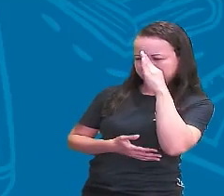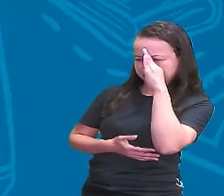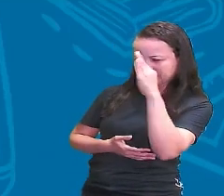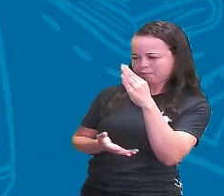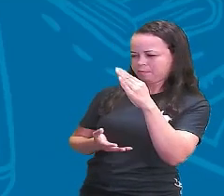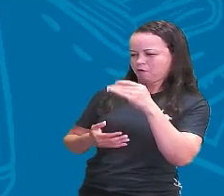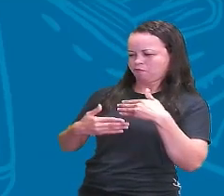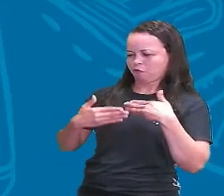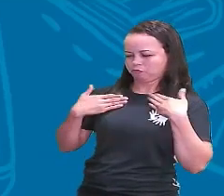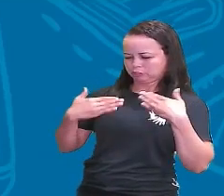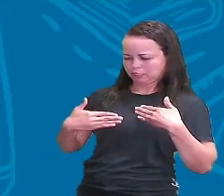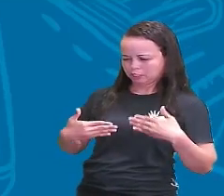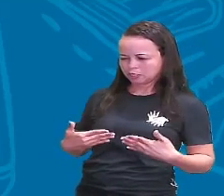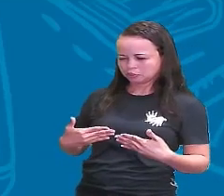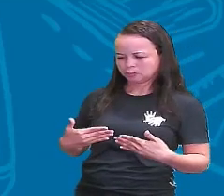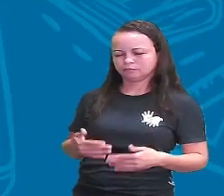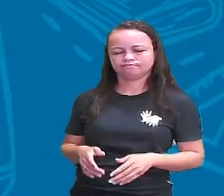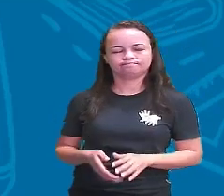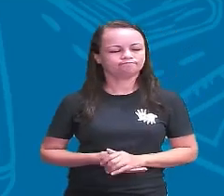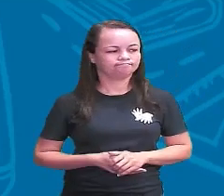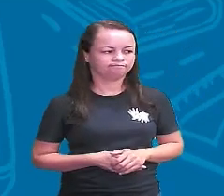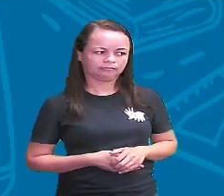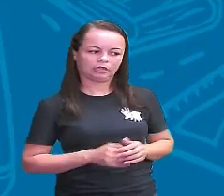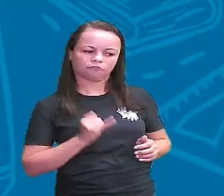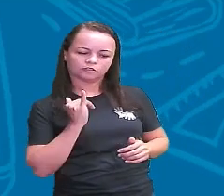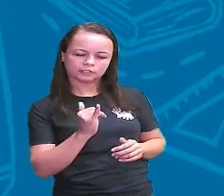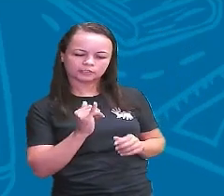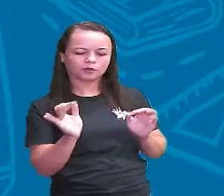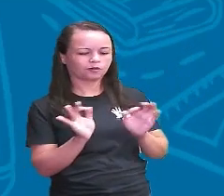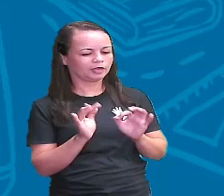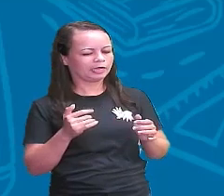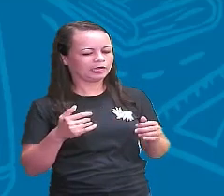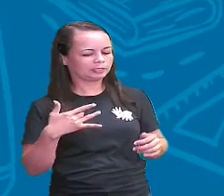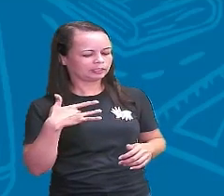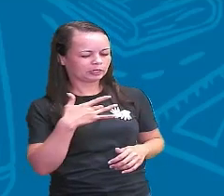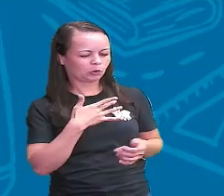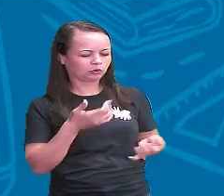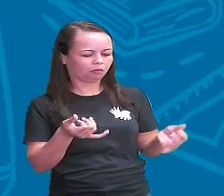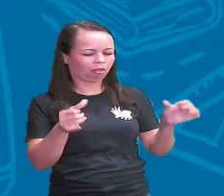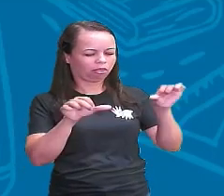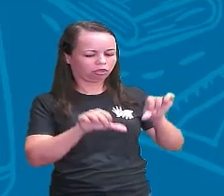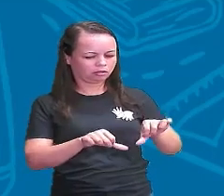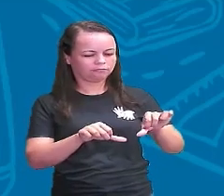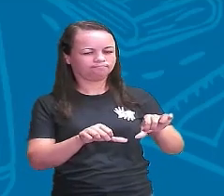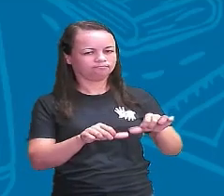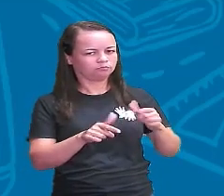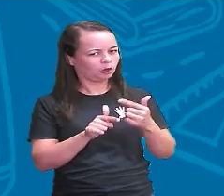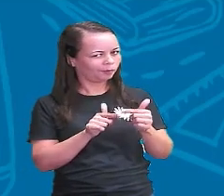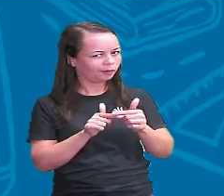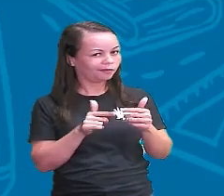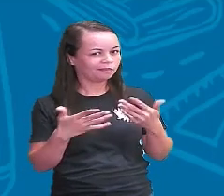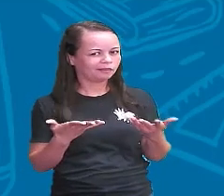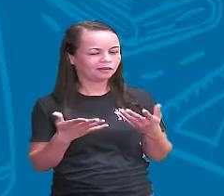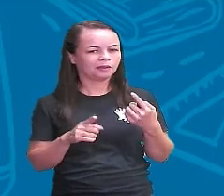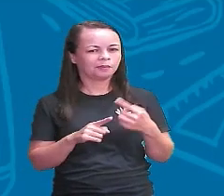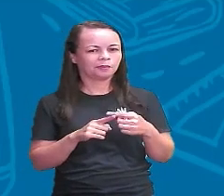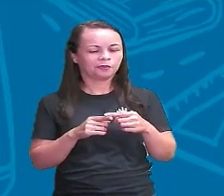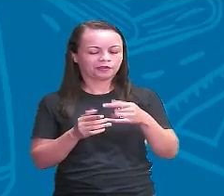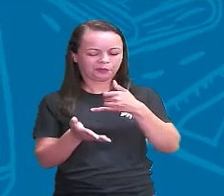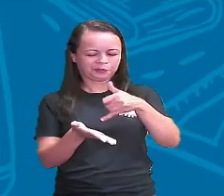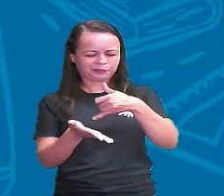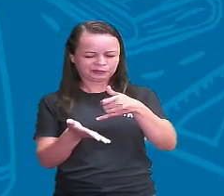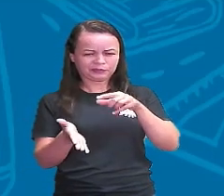fonte de energia, eu vou dizer, então, tua saúde está comprometida. Porque se a gordura for a tua principal fonte de